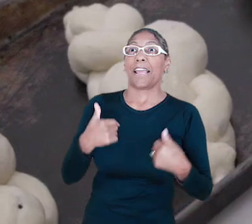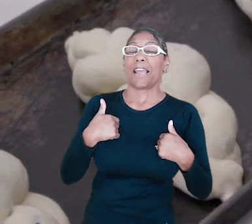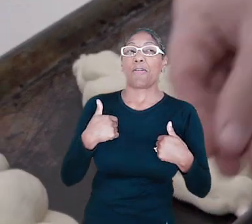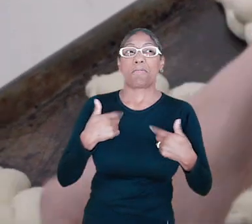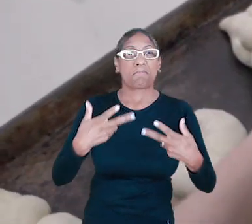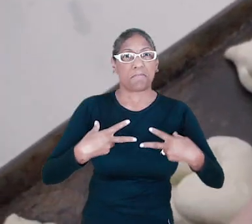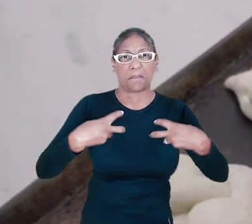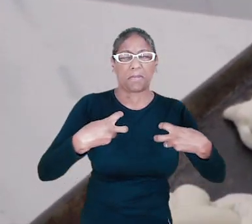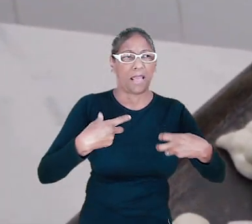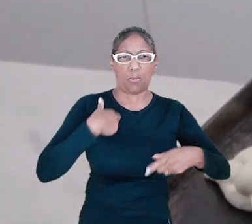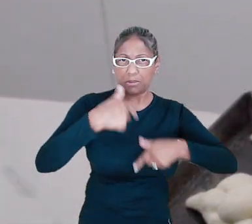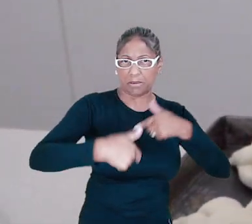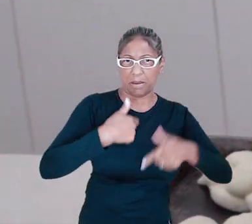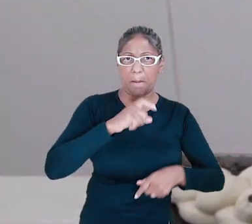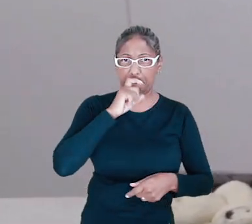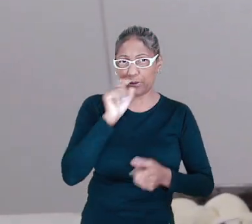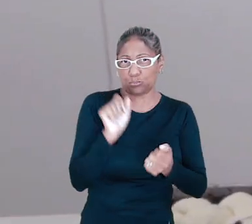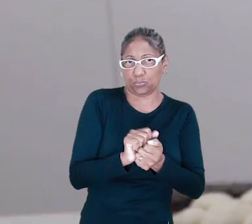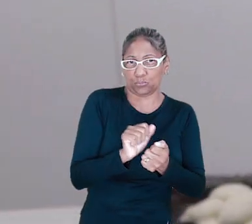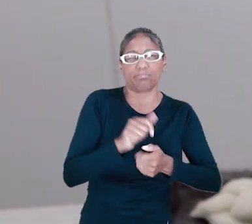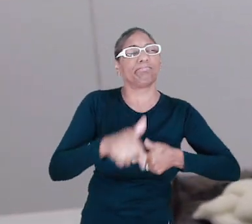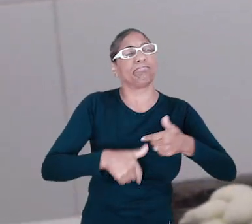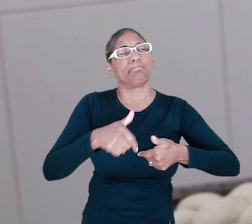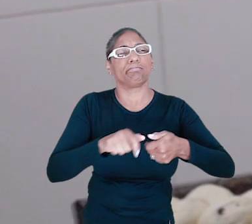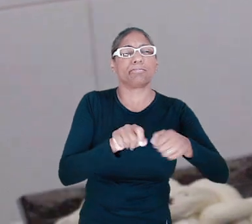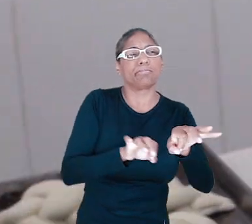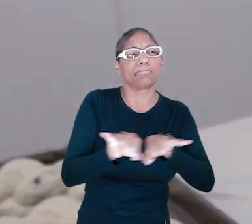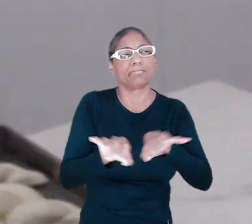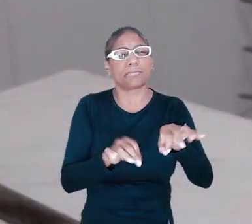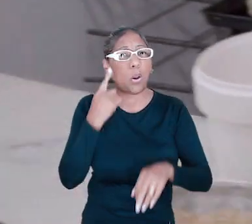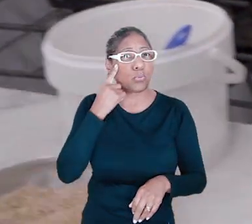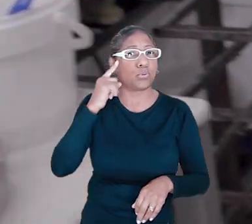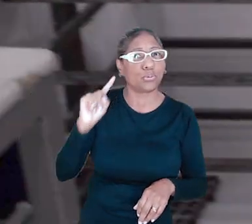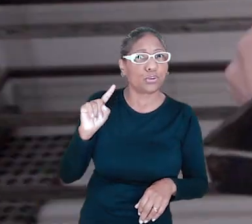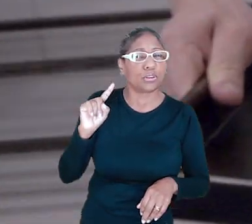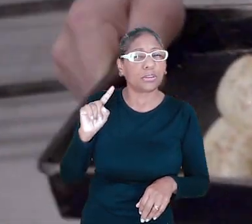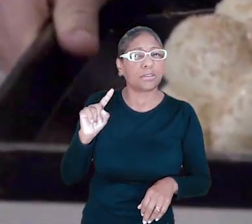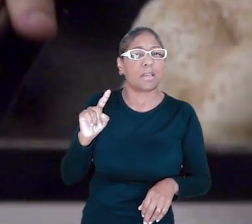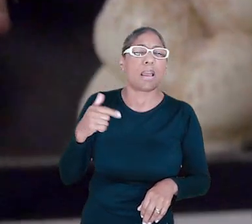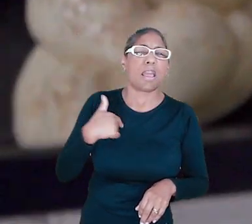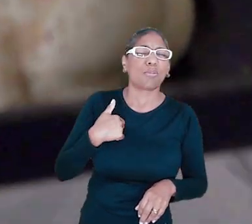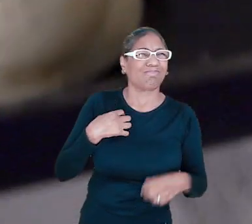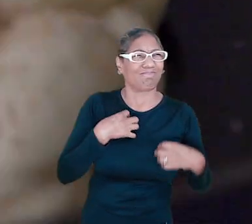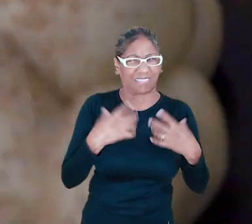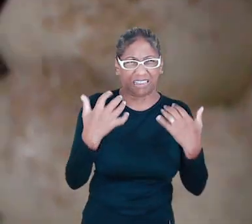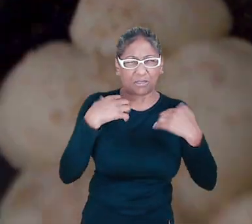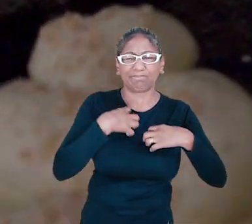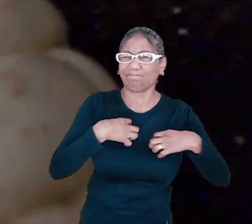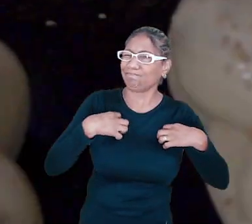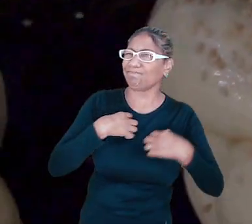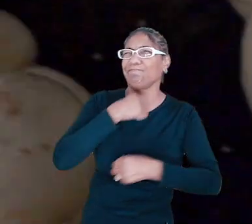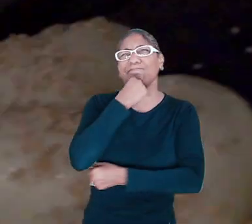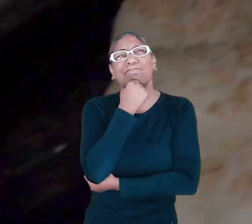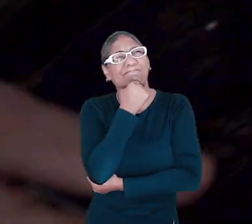foi um dia que eu trabalhava com meu pai na produção. Aí teve um dia que eu estava meio